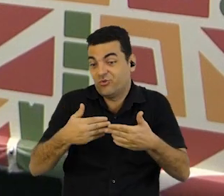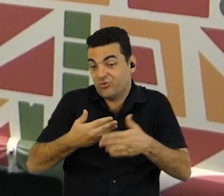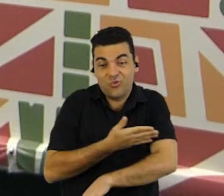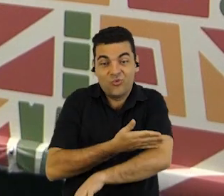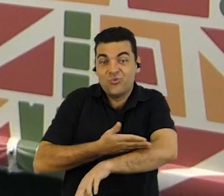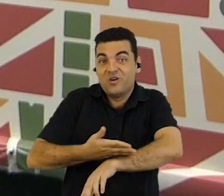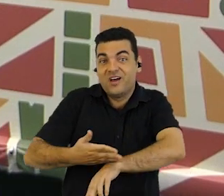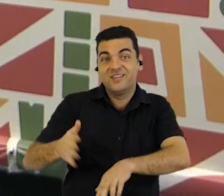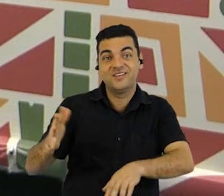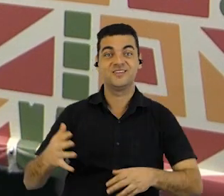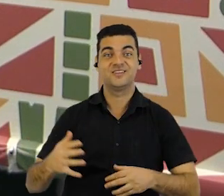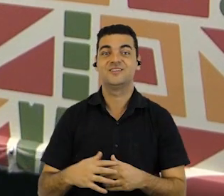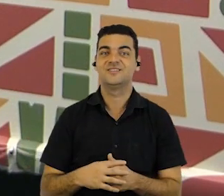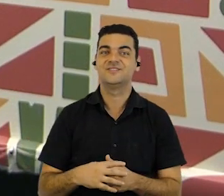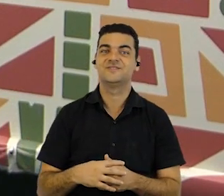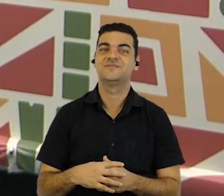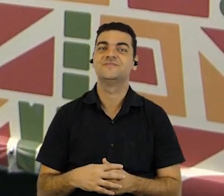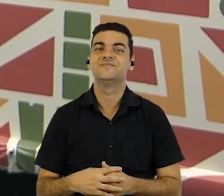mas